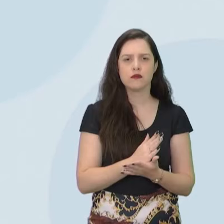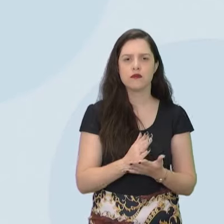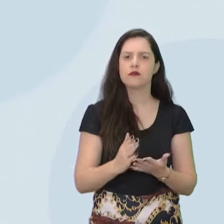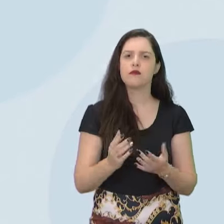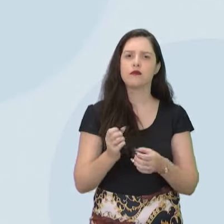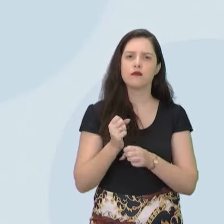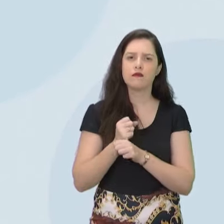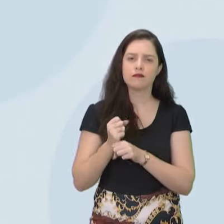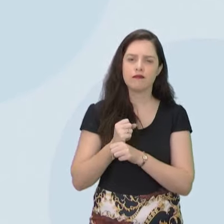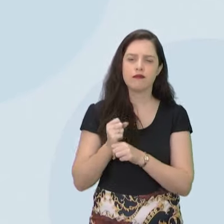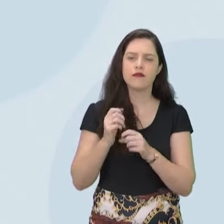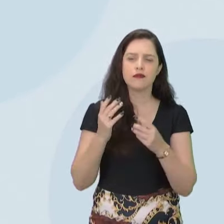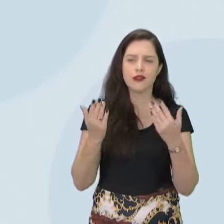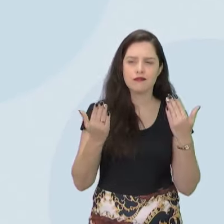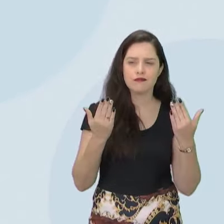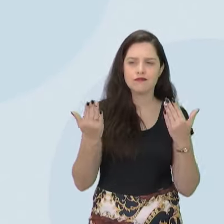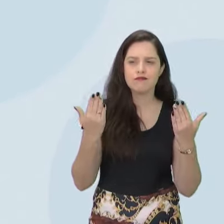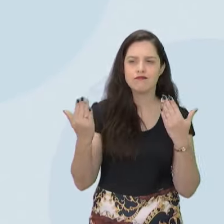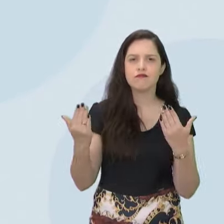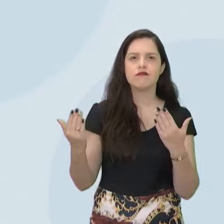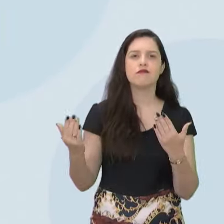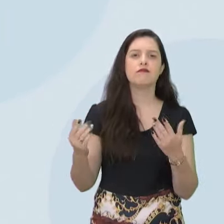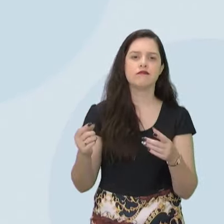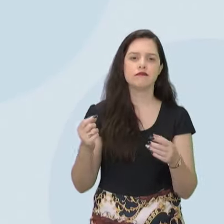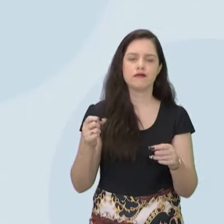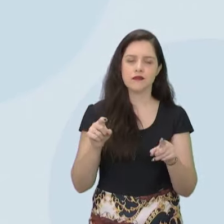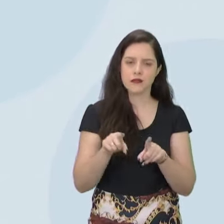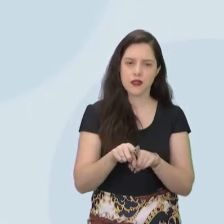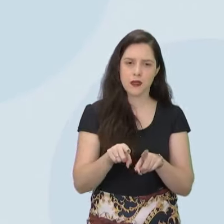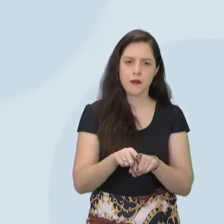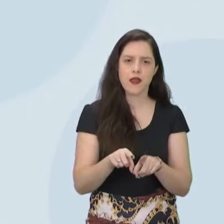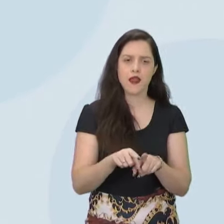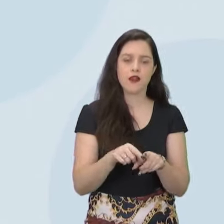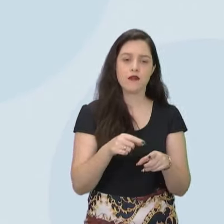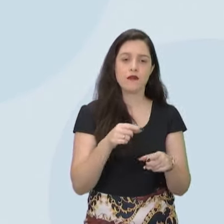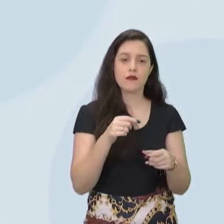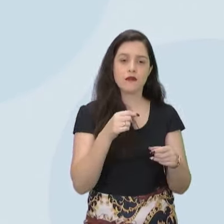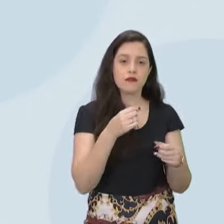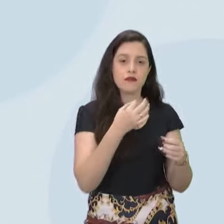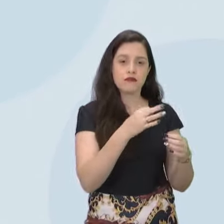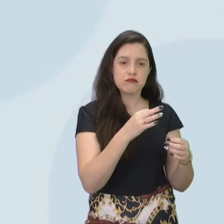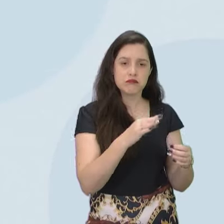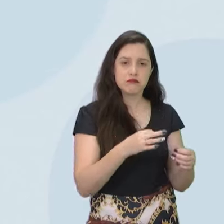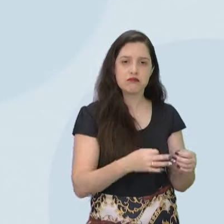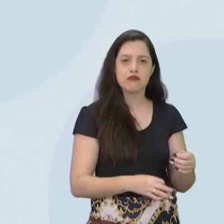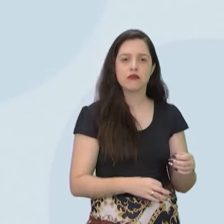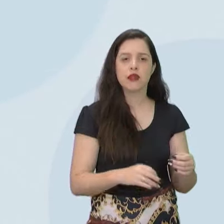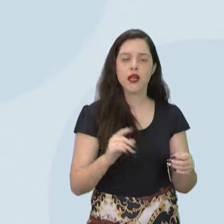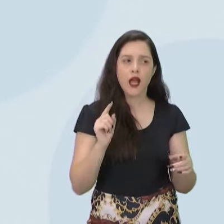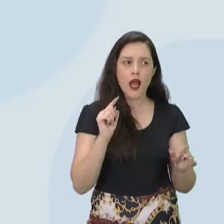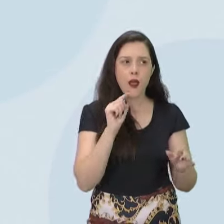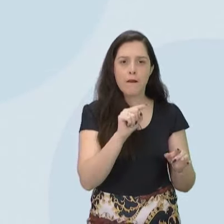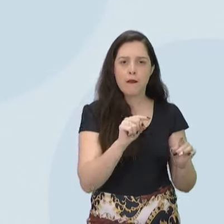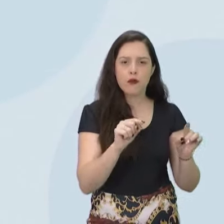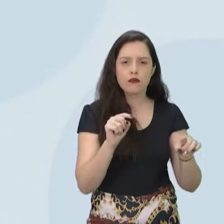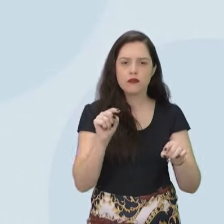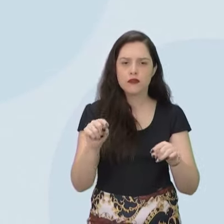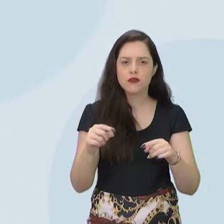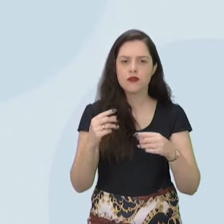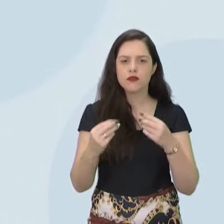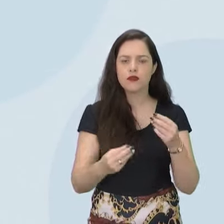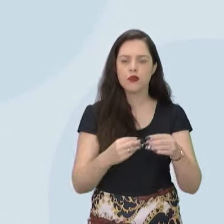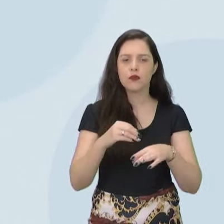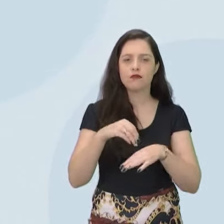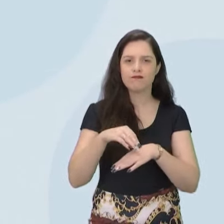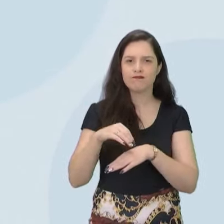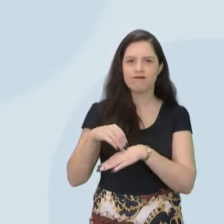estudantes analisarem e fazer uma síntese desses dados, desses indicadores, certo? Apontando aí as melhorias, né, dos